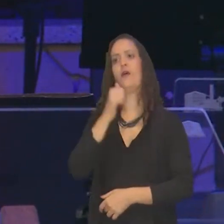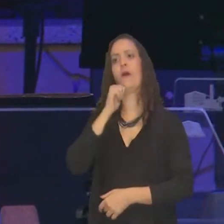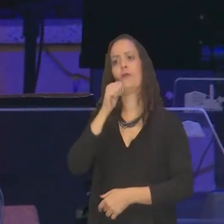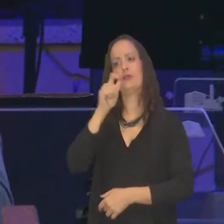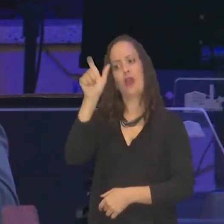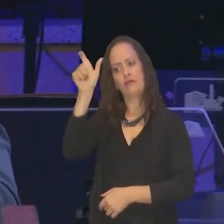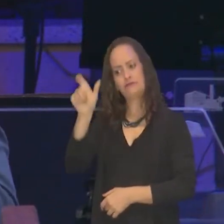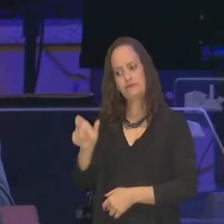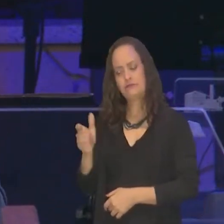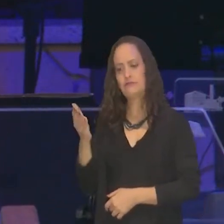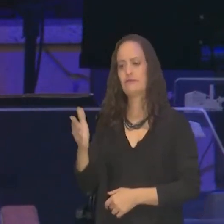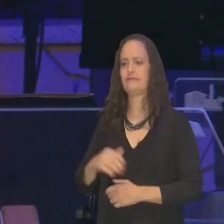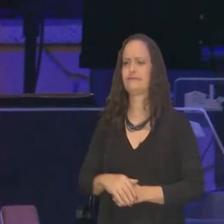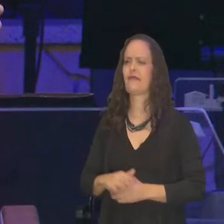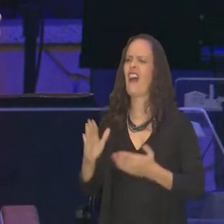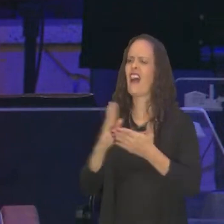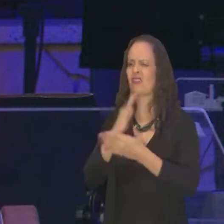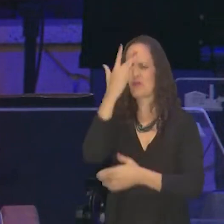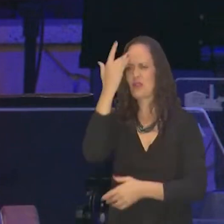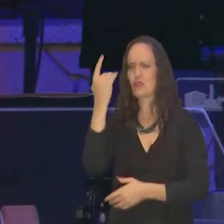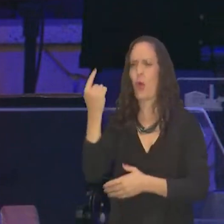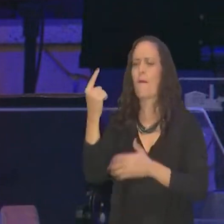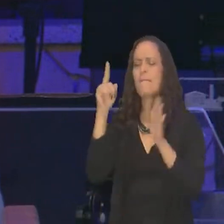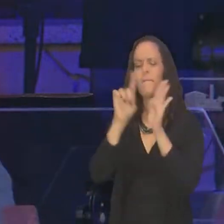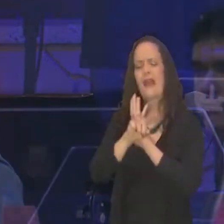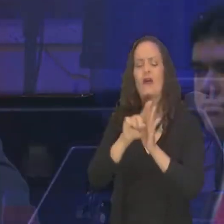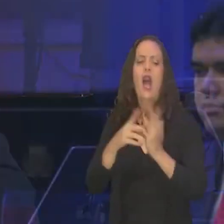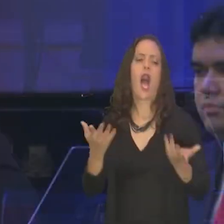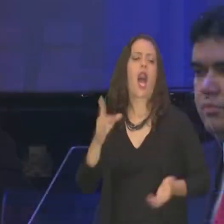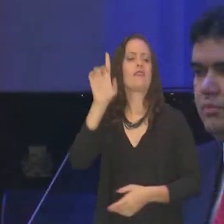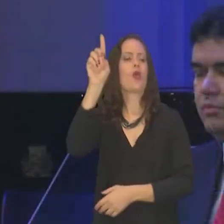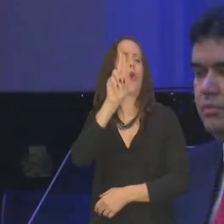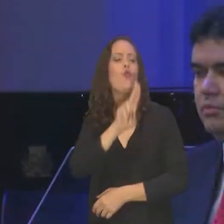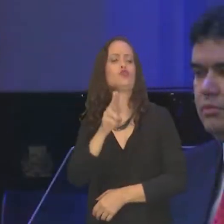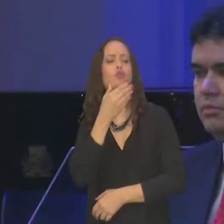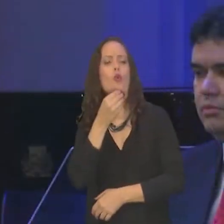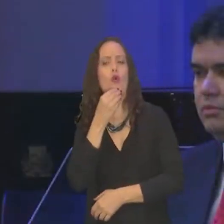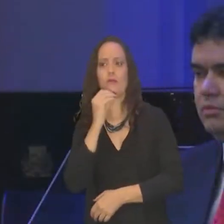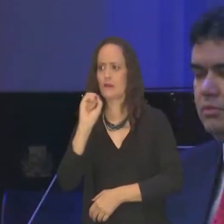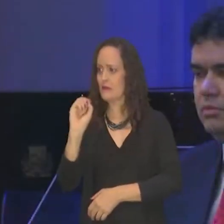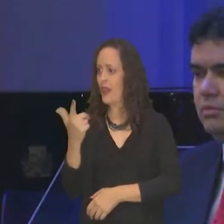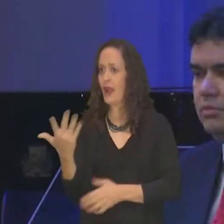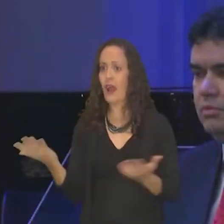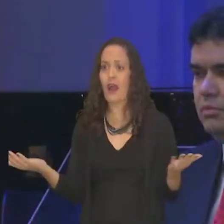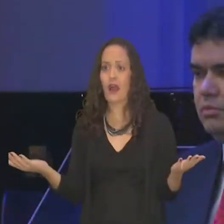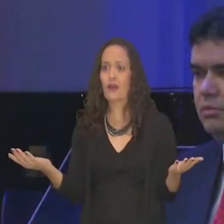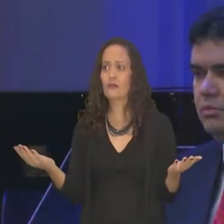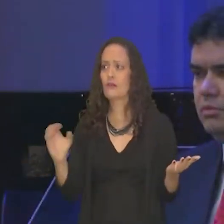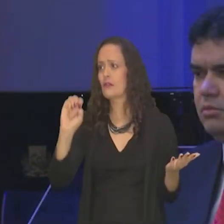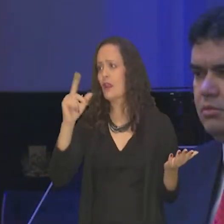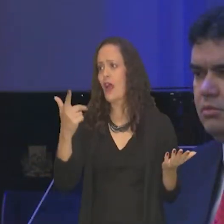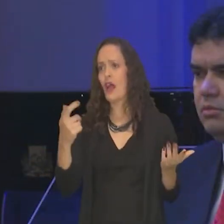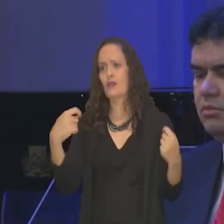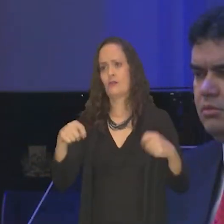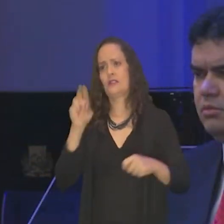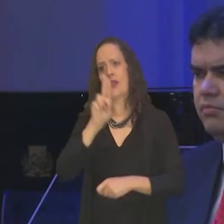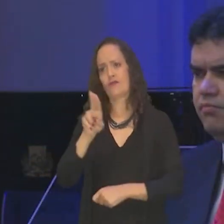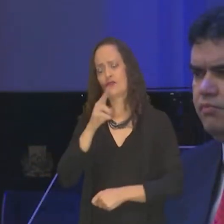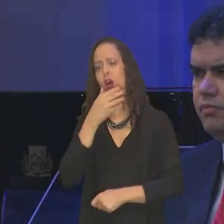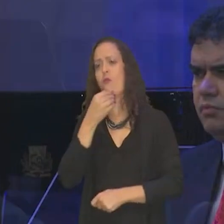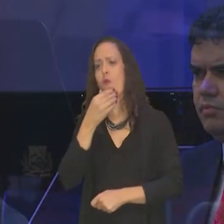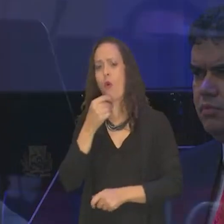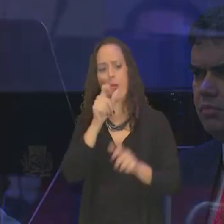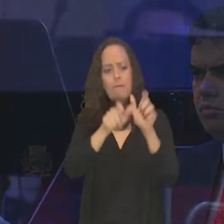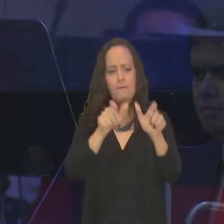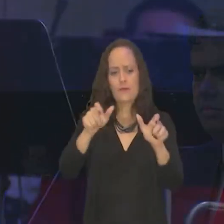Algumas pessoas me perguntam assim: mas por que Deus usou os homens? É óbvio que ele tinha que usar os homens, as pessoas,